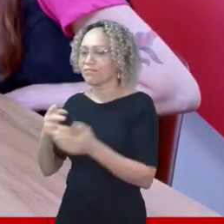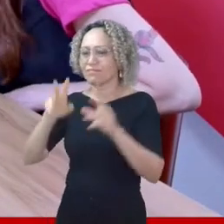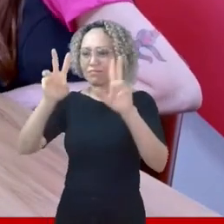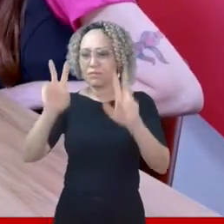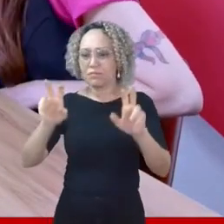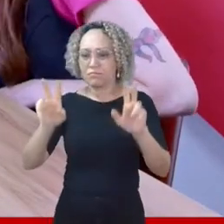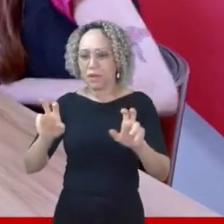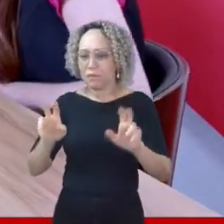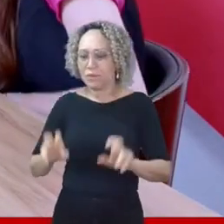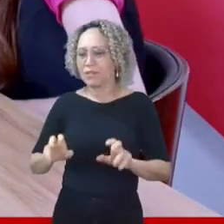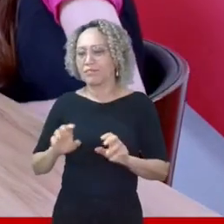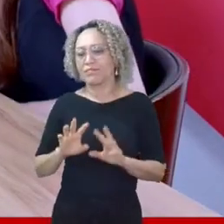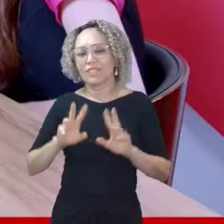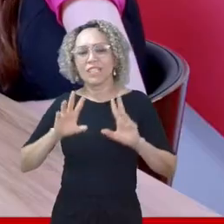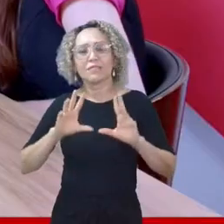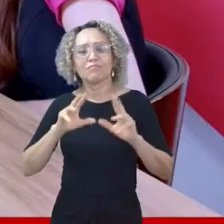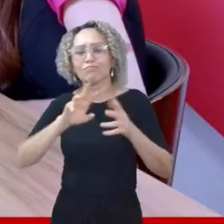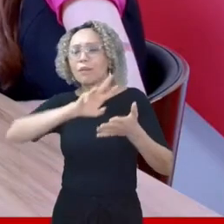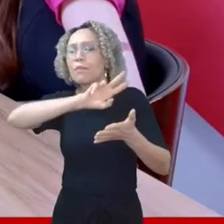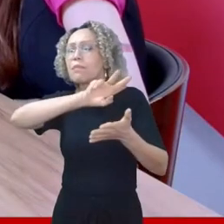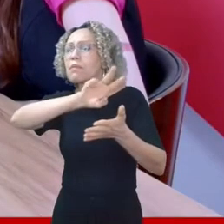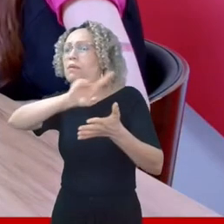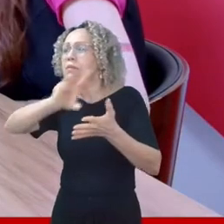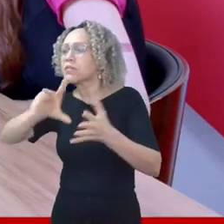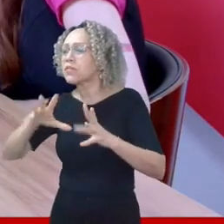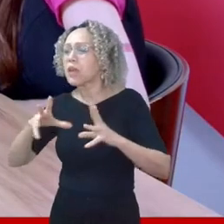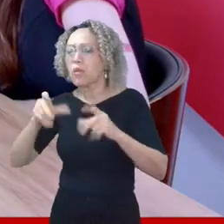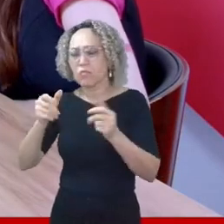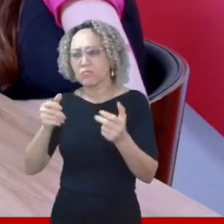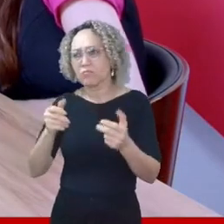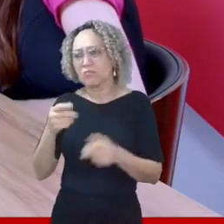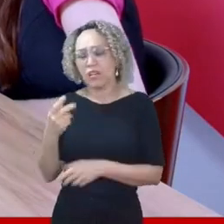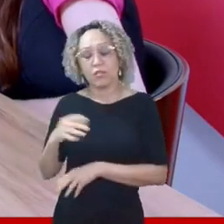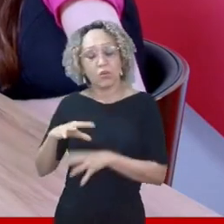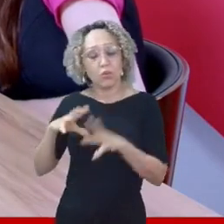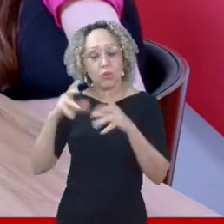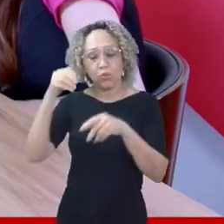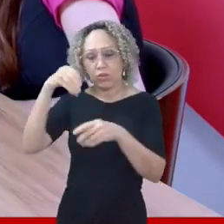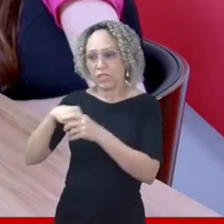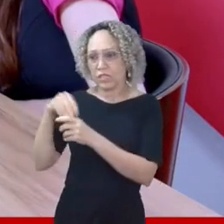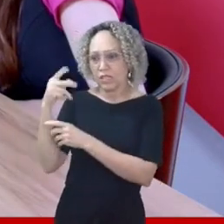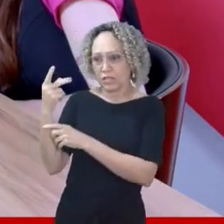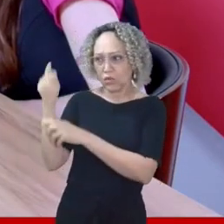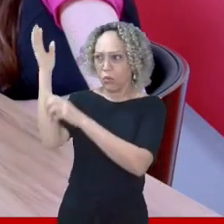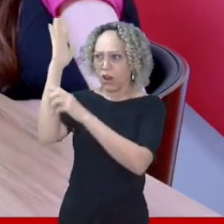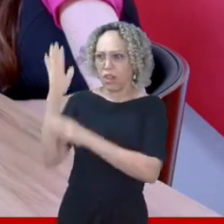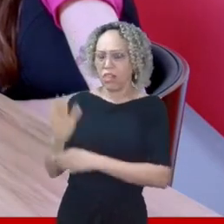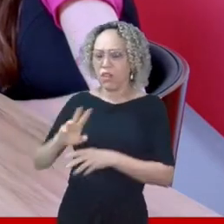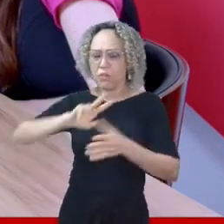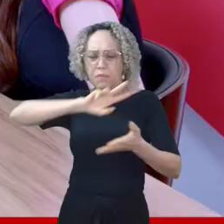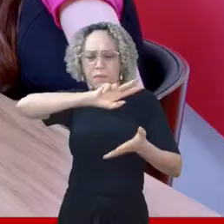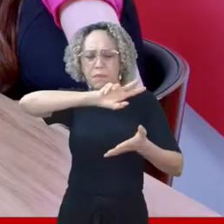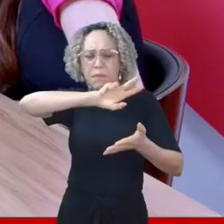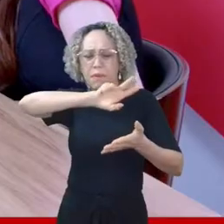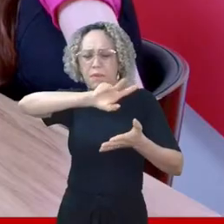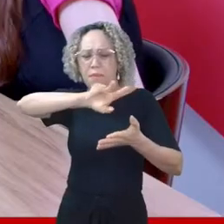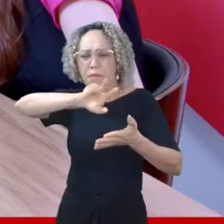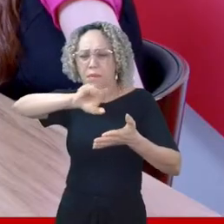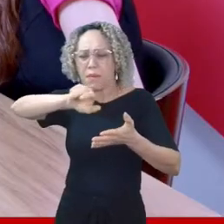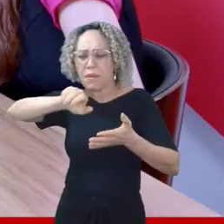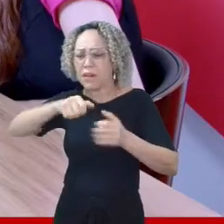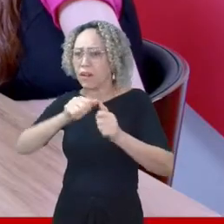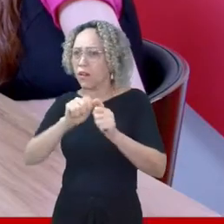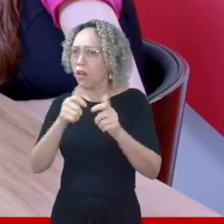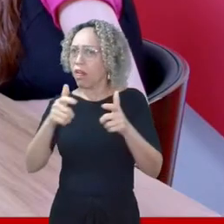questões, né? Ele é diverso em tudo. Não há nada no Brasil que não tenha uma ampla diversidade, um país desse tamanho com tanta gente. E a